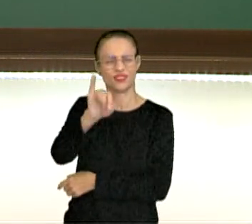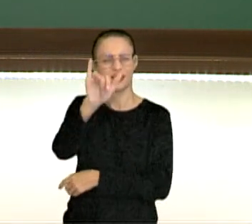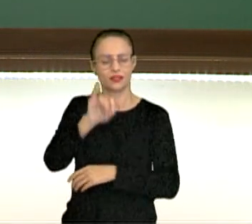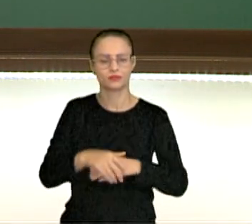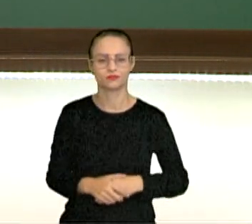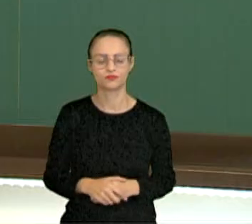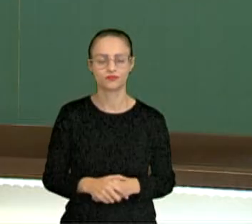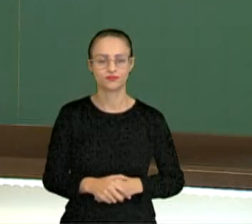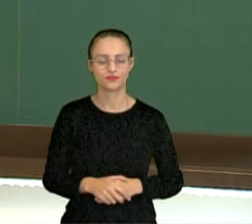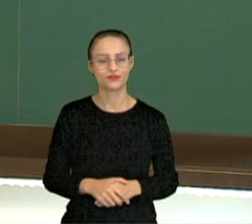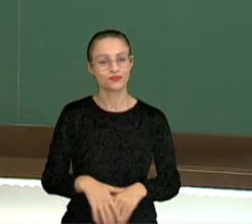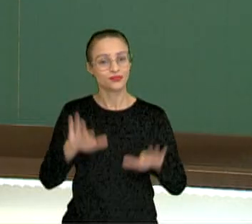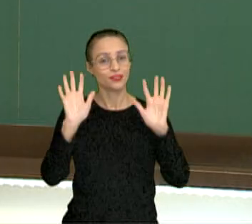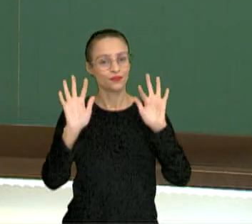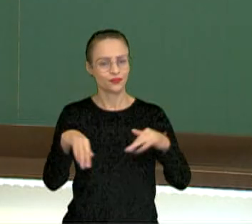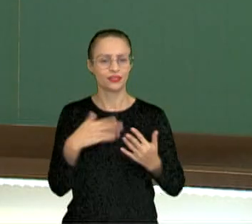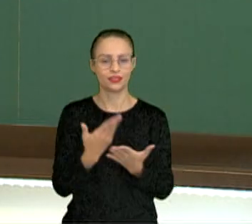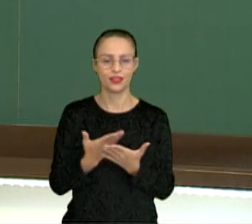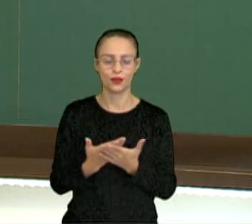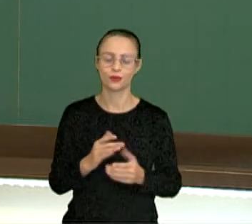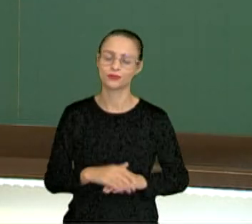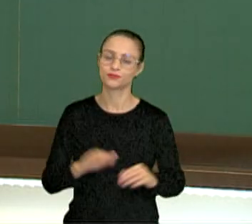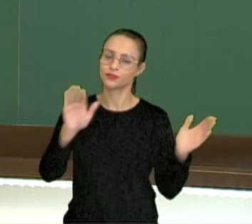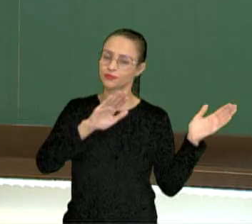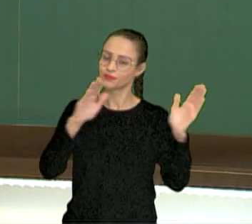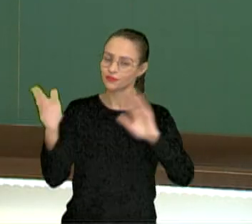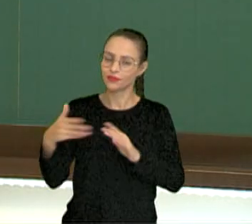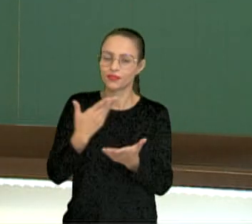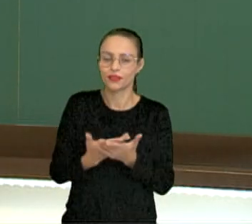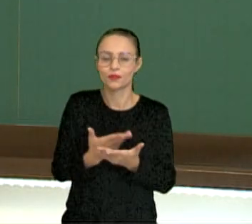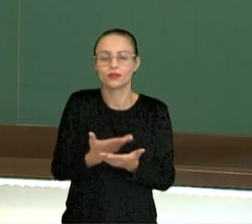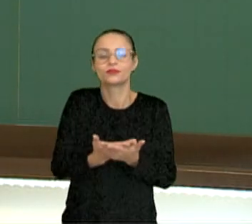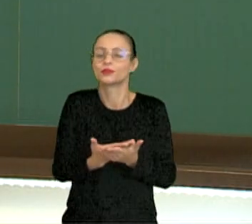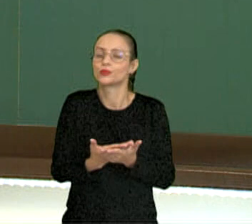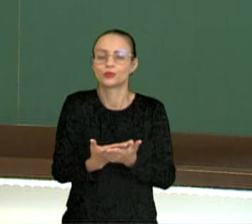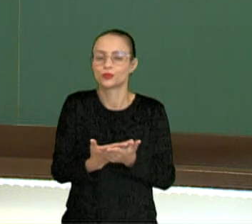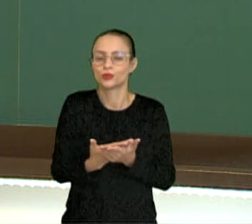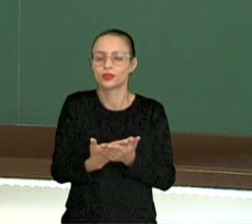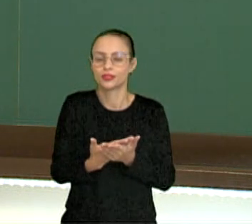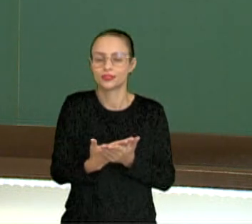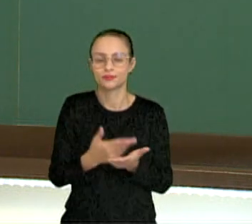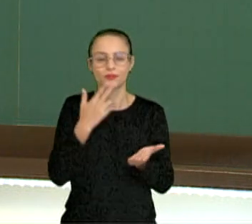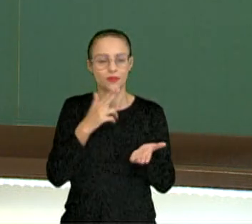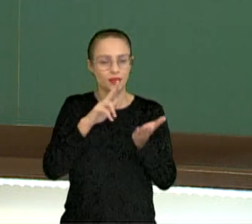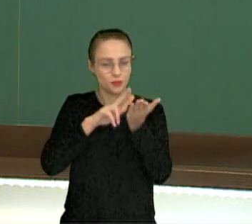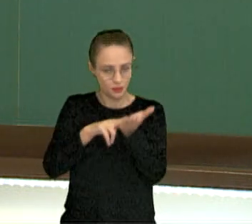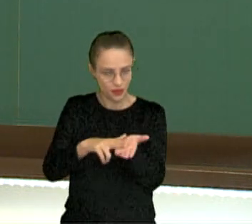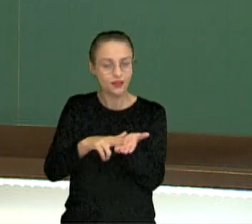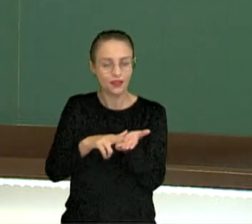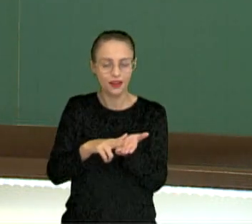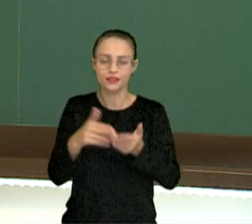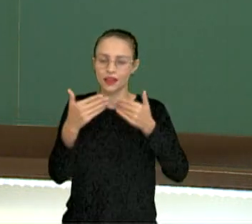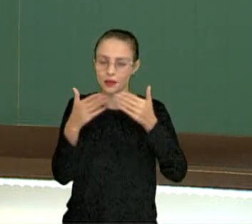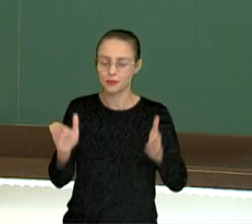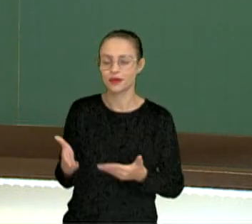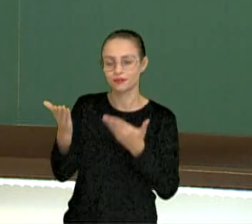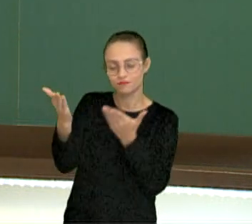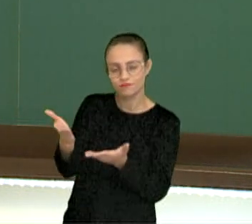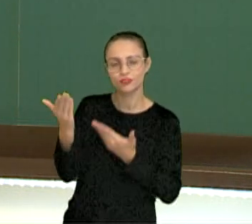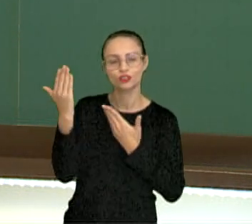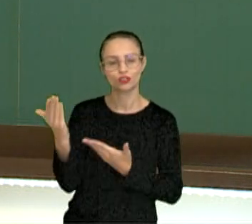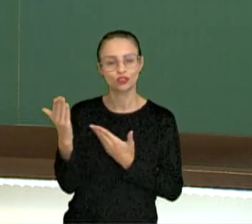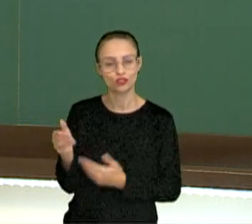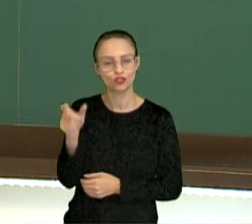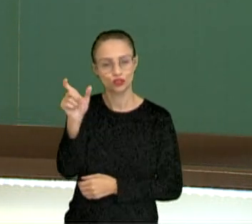Estamos chegando ao fim. Na aula de hoje, estudamos trecho da carta aberta a um jovem estudante, a qual